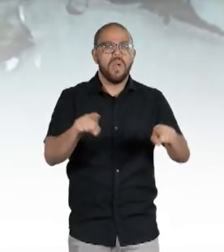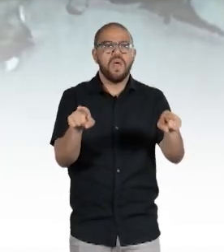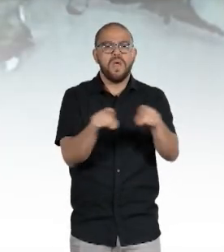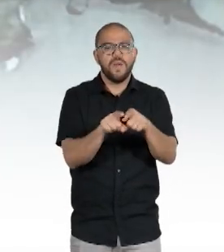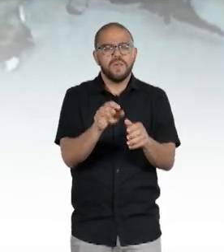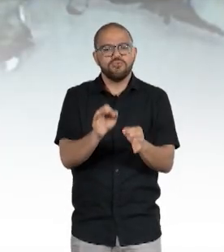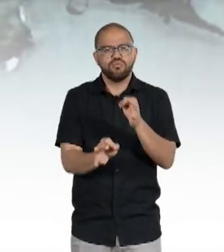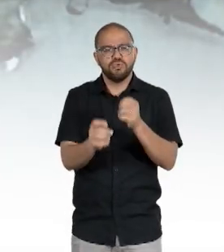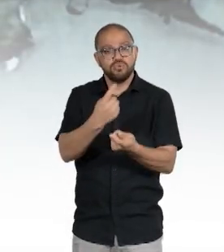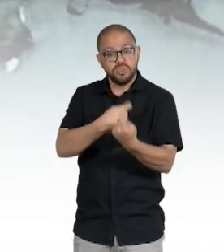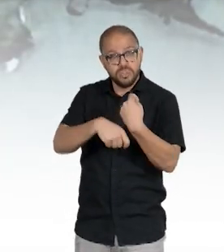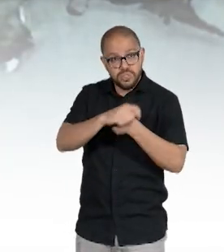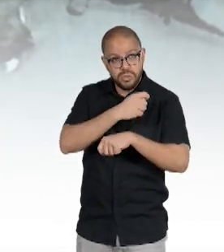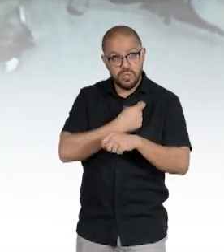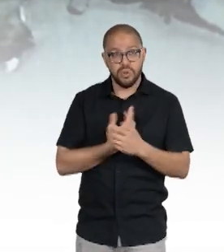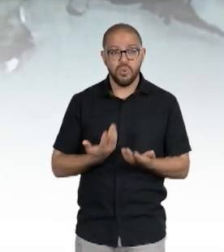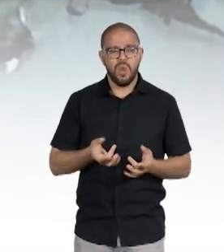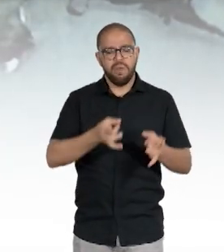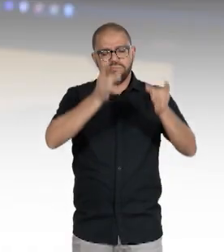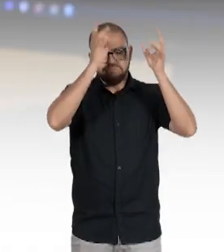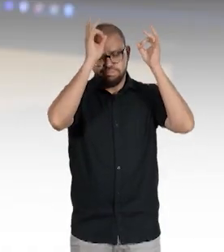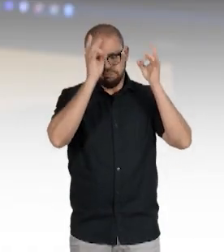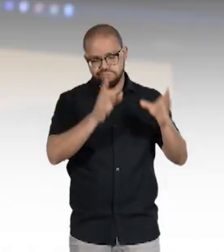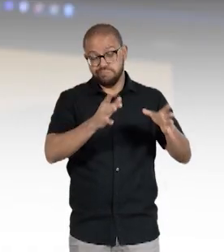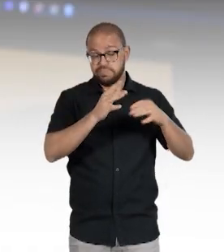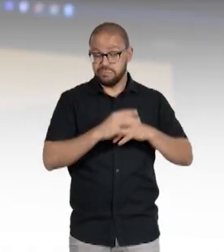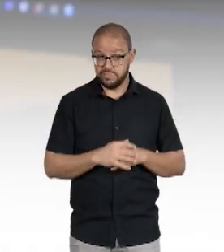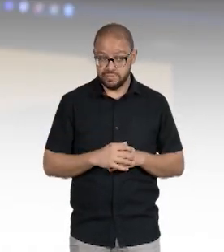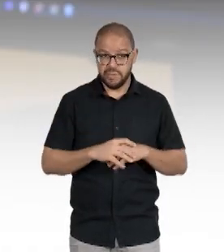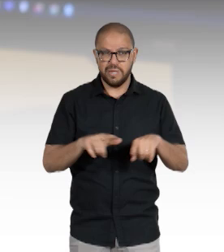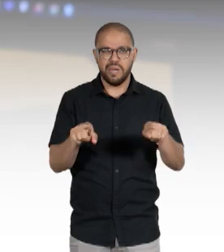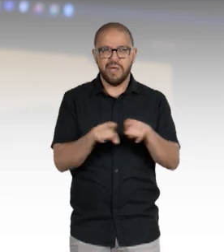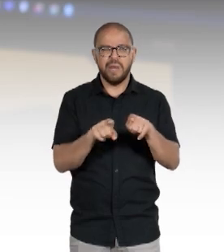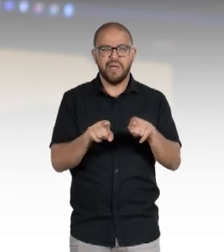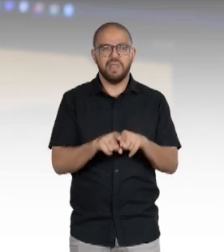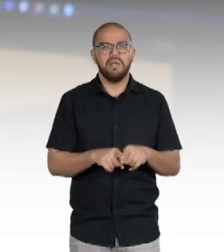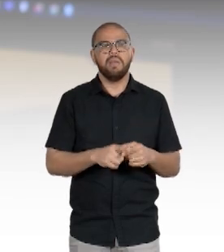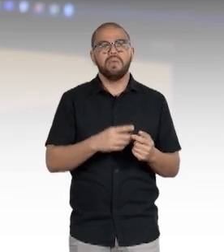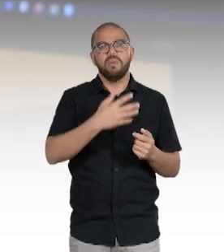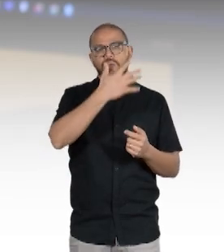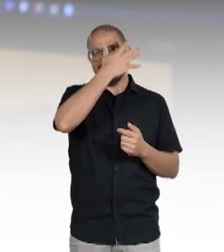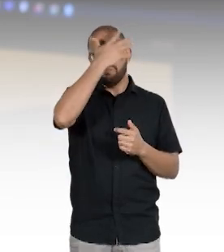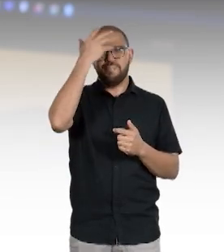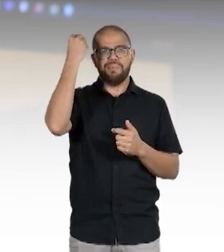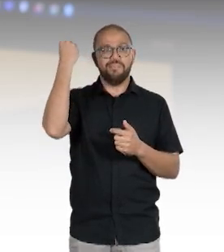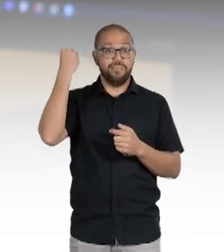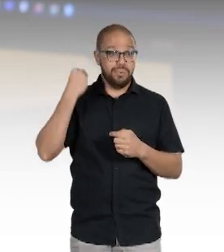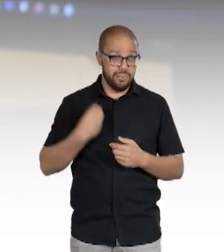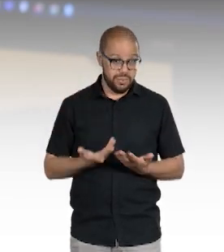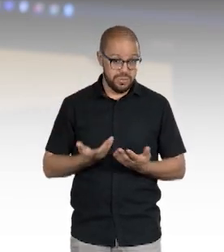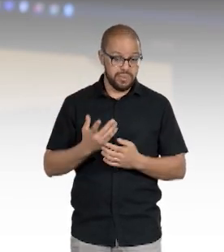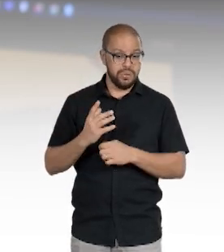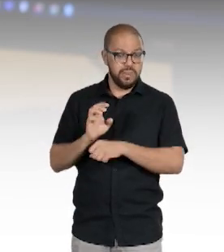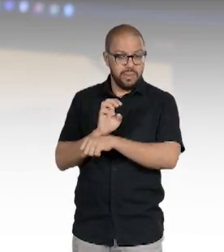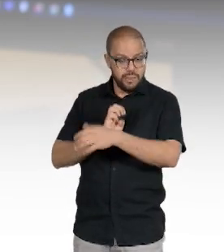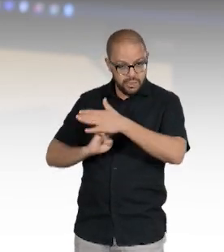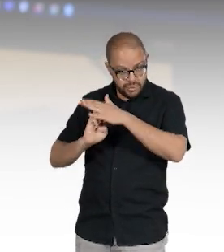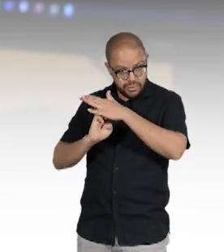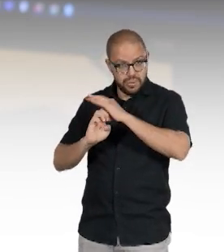vista jurídico-administrativo, como foi a situação de abandono e de acefalia da empresa